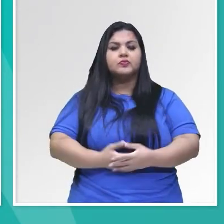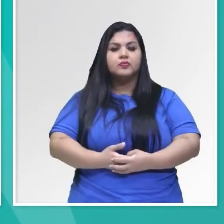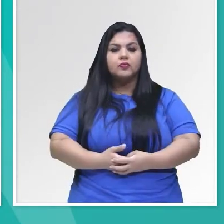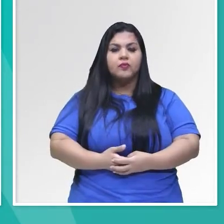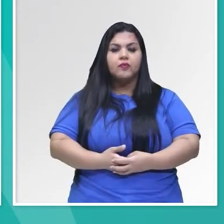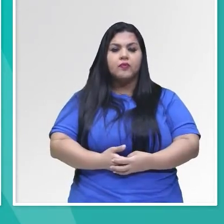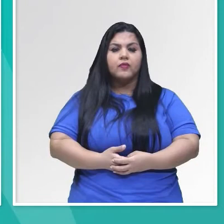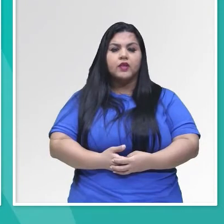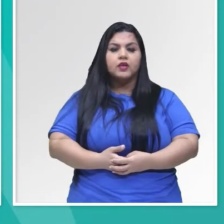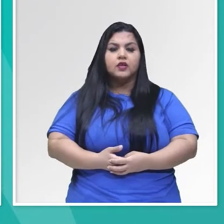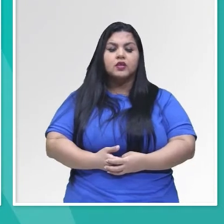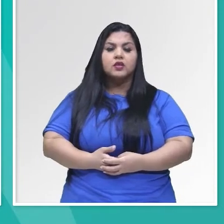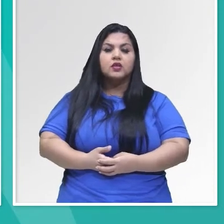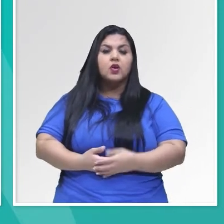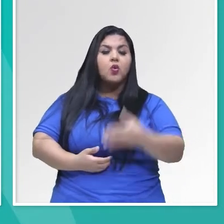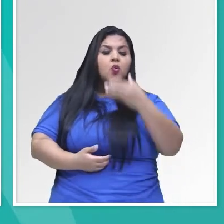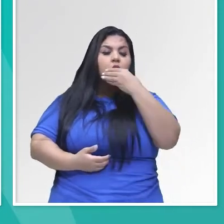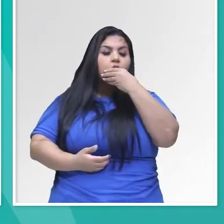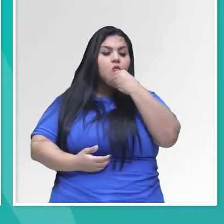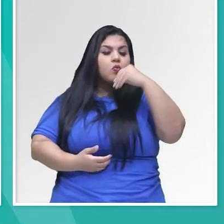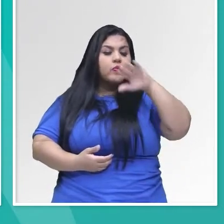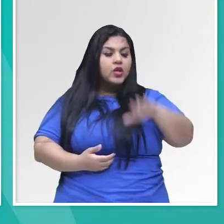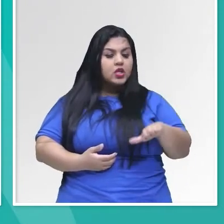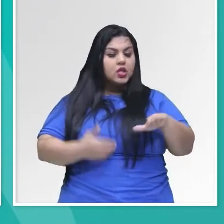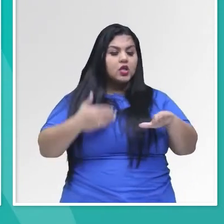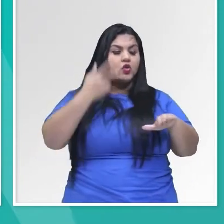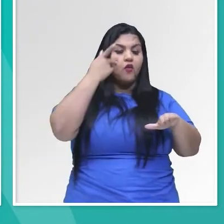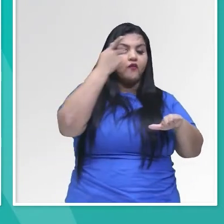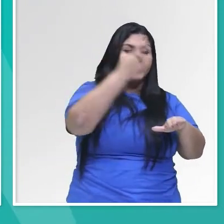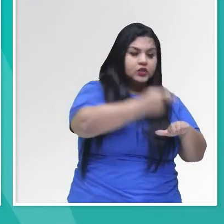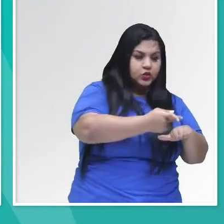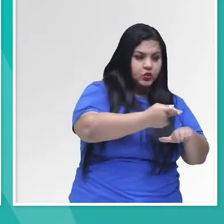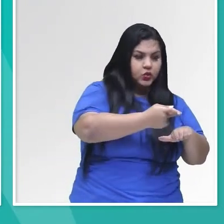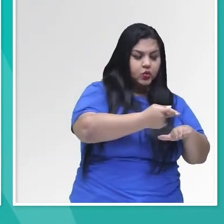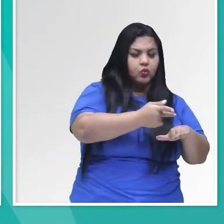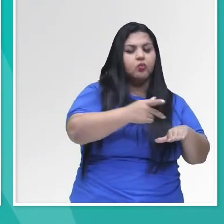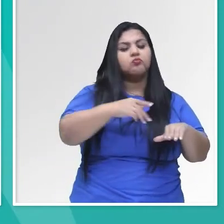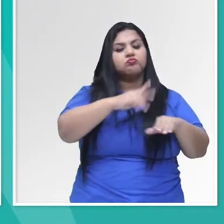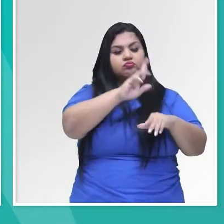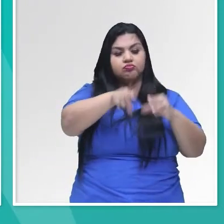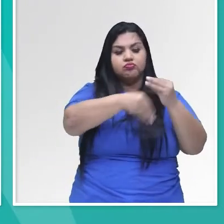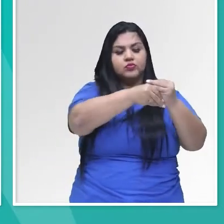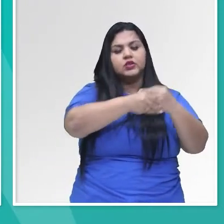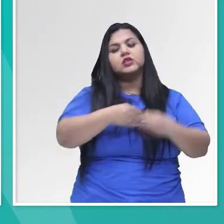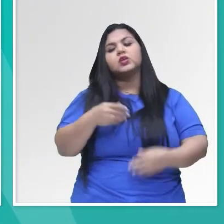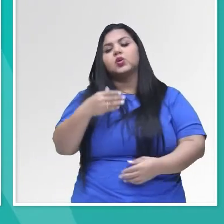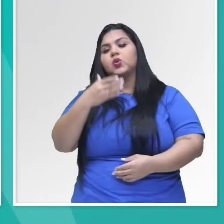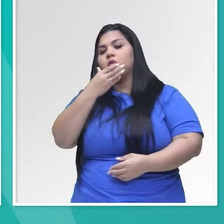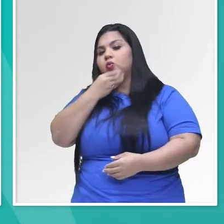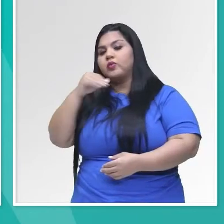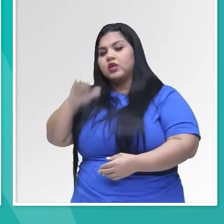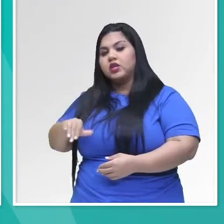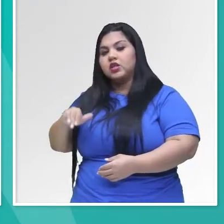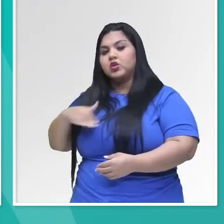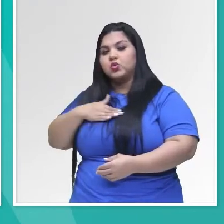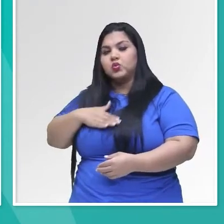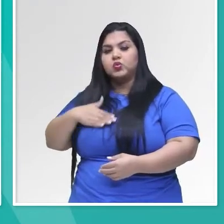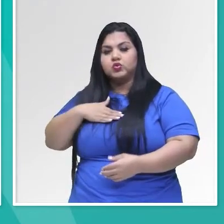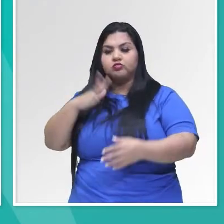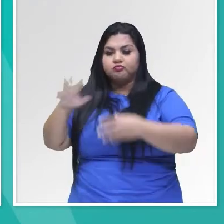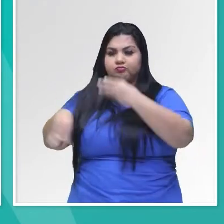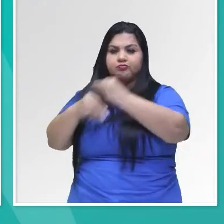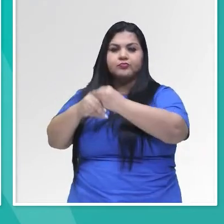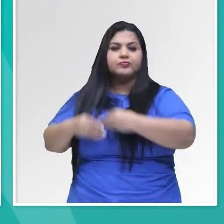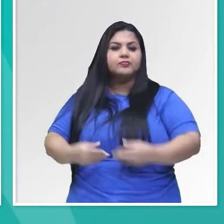menino visitou, o menino gostou. Colocou em frase? Vamos lá verificar agora? Olha aí como fica. Continuando, olha